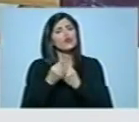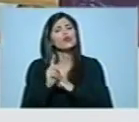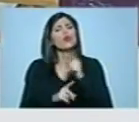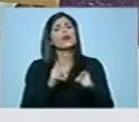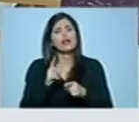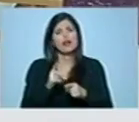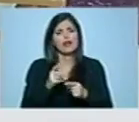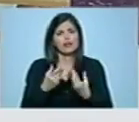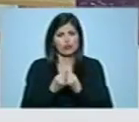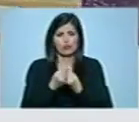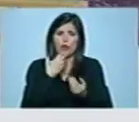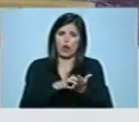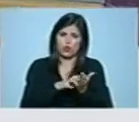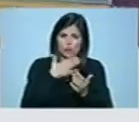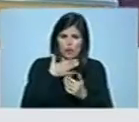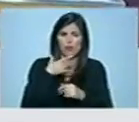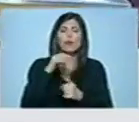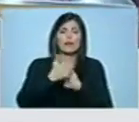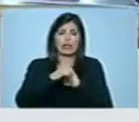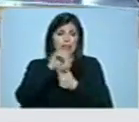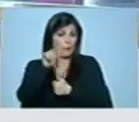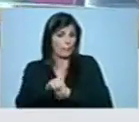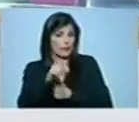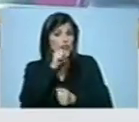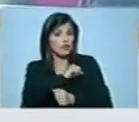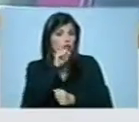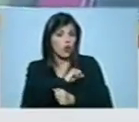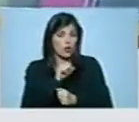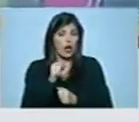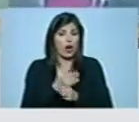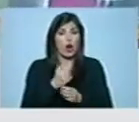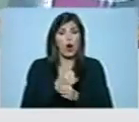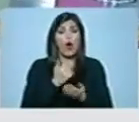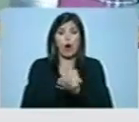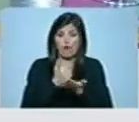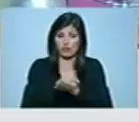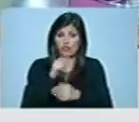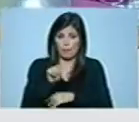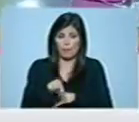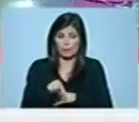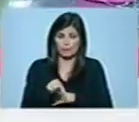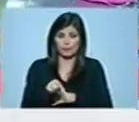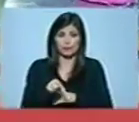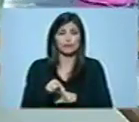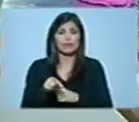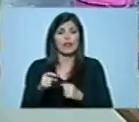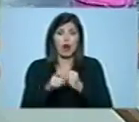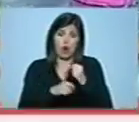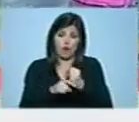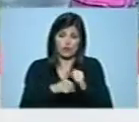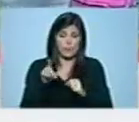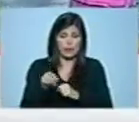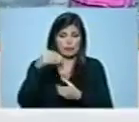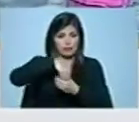arroz? Com arroz branco, sim. Claro. E batata, cenoura e os covos que estão aqui já. Sim. Está aquele, tudo. Sim. Se quiser, eu posso